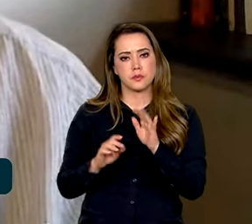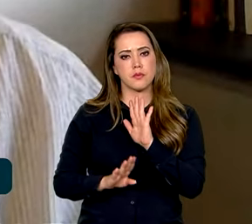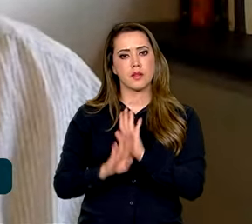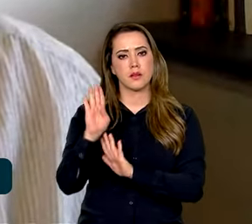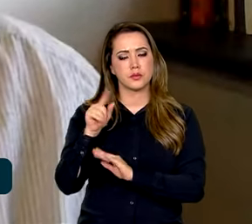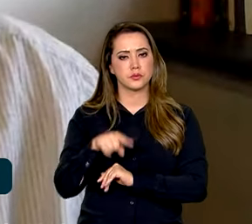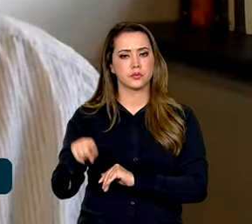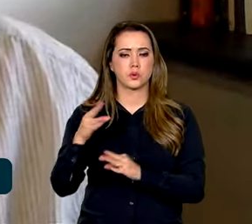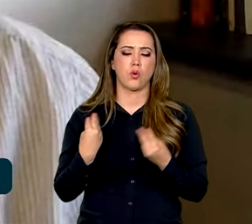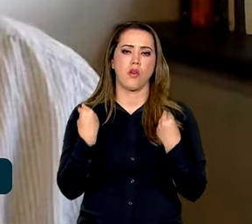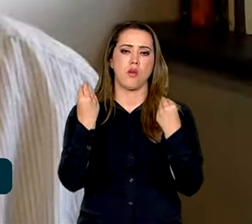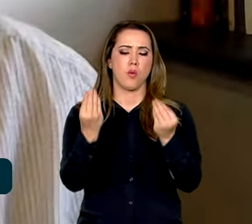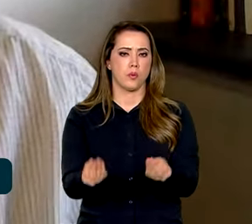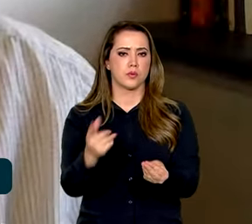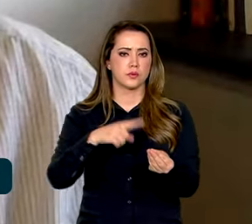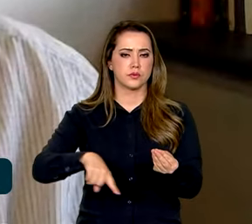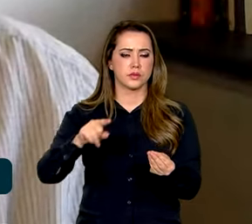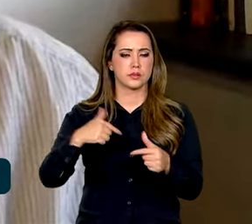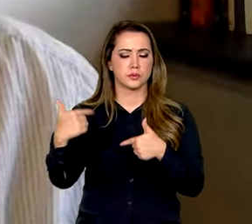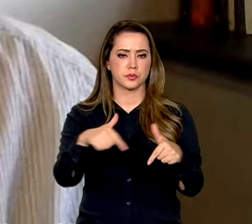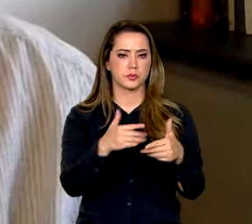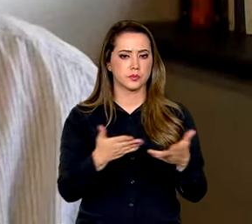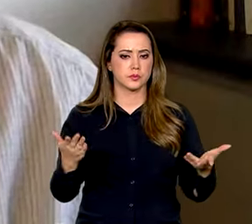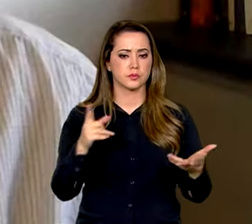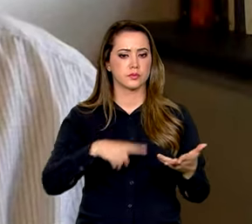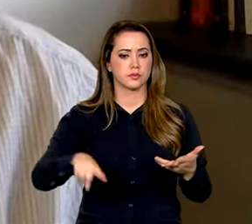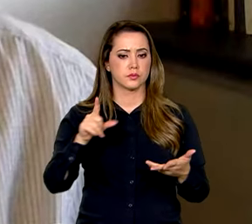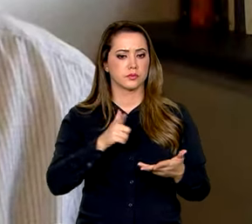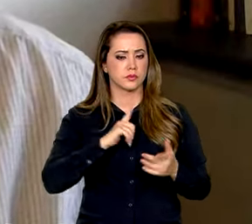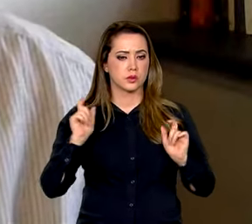cresce ofertando mais emprego. E é isso que tem acontecido.